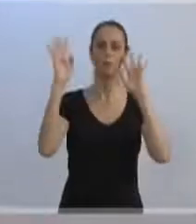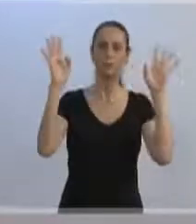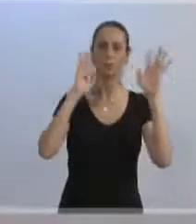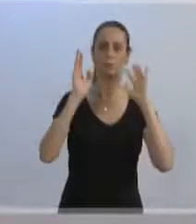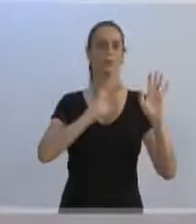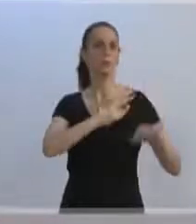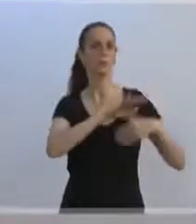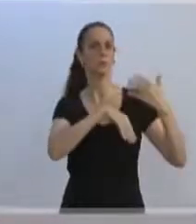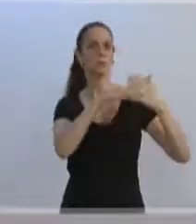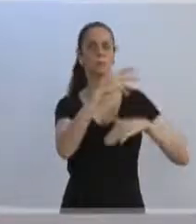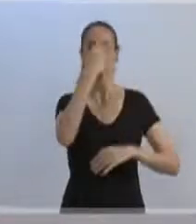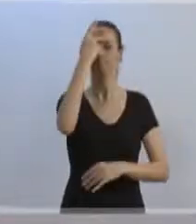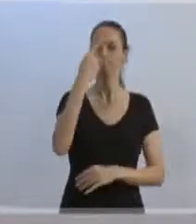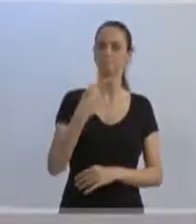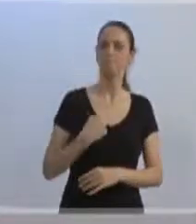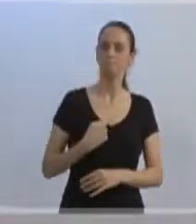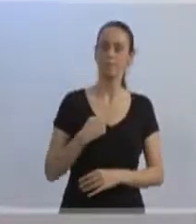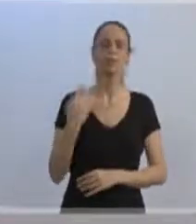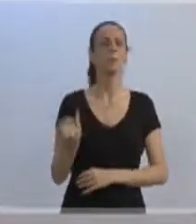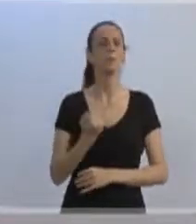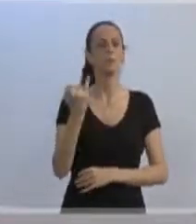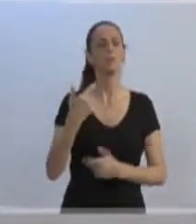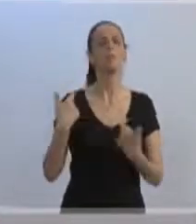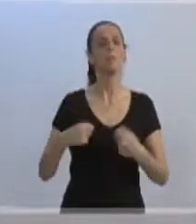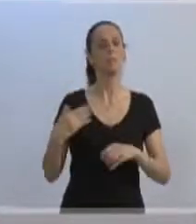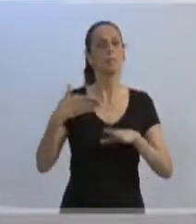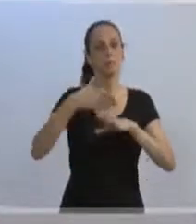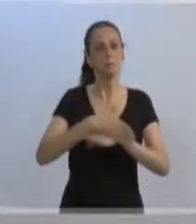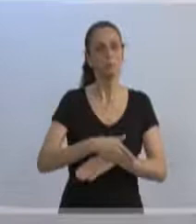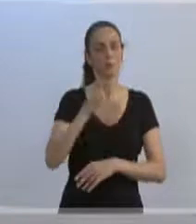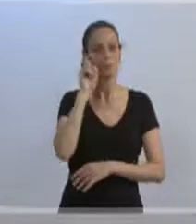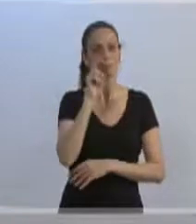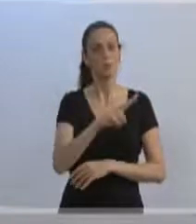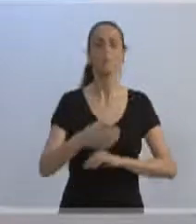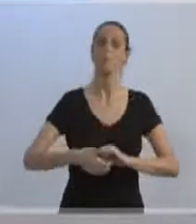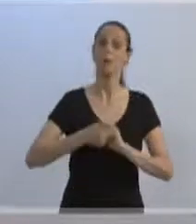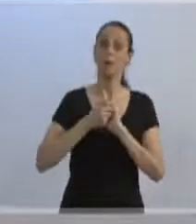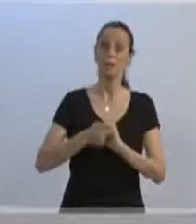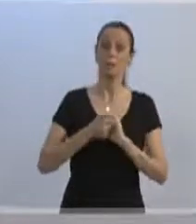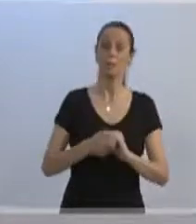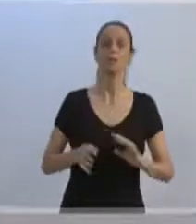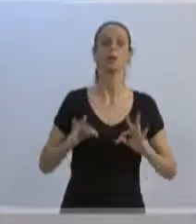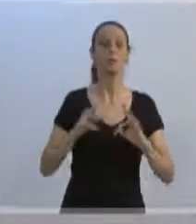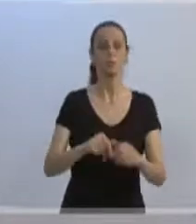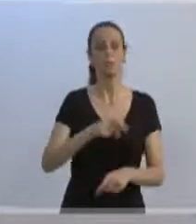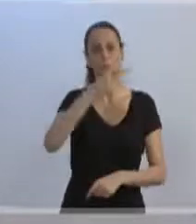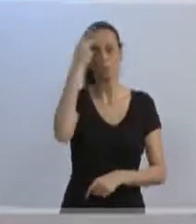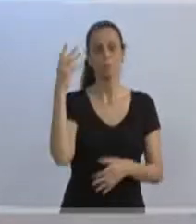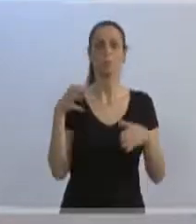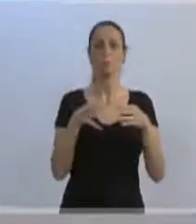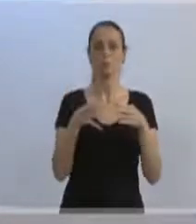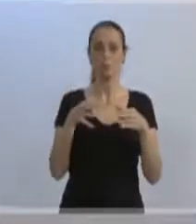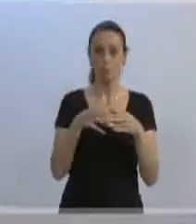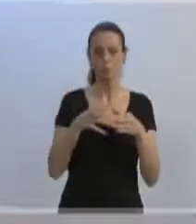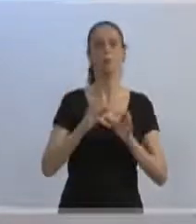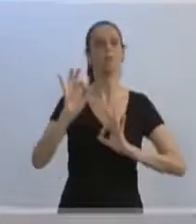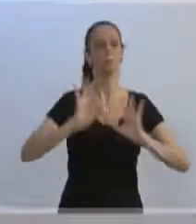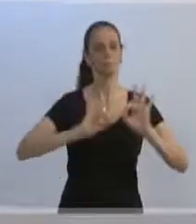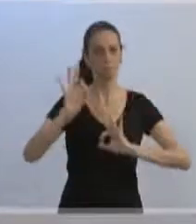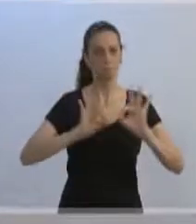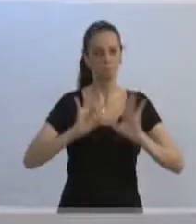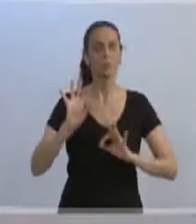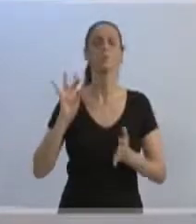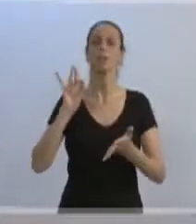emancipação humana e é muito importante que seja prestigiado e aqui a gente parabeniza a todos desse coletivo que se mobilizaram e